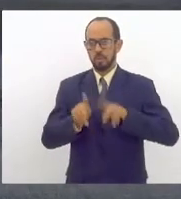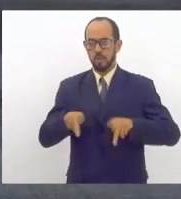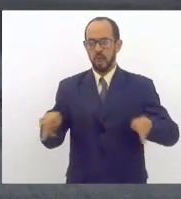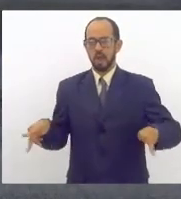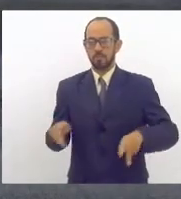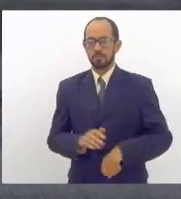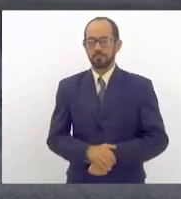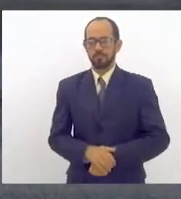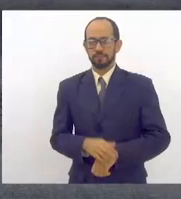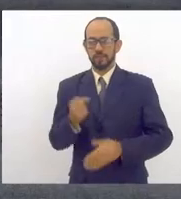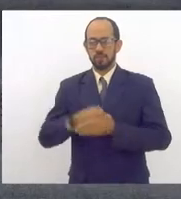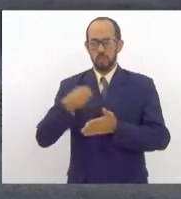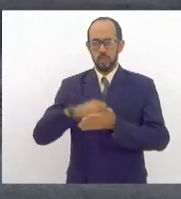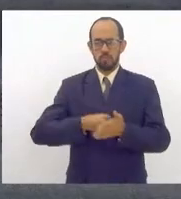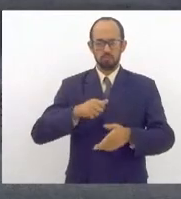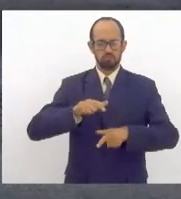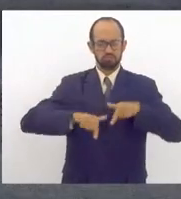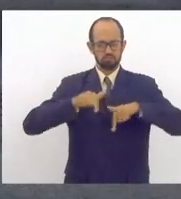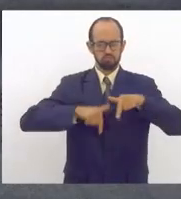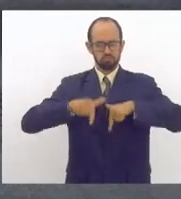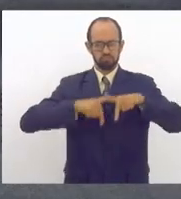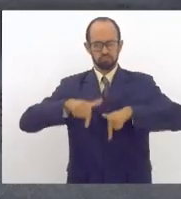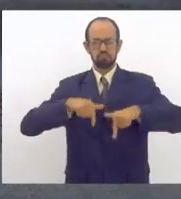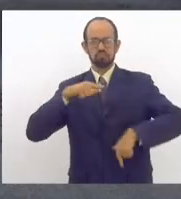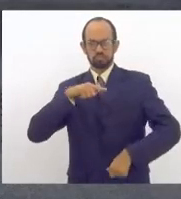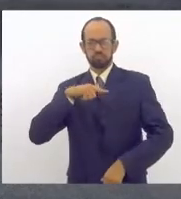tem muita luta para lutar